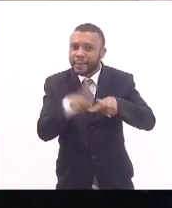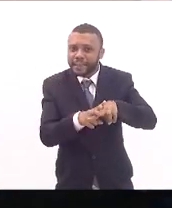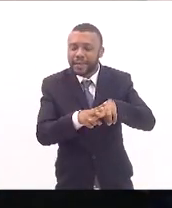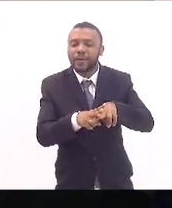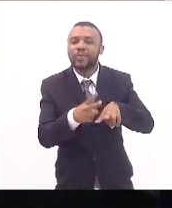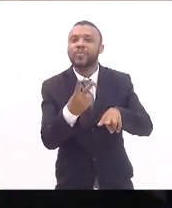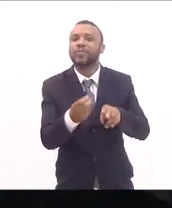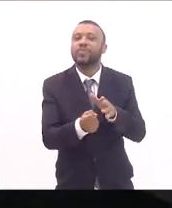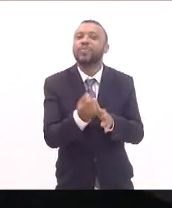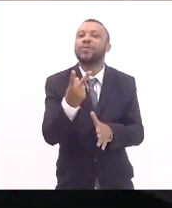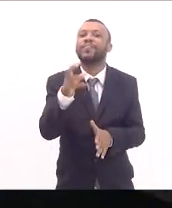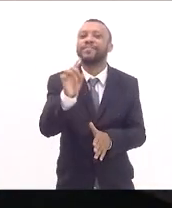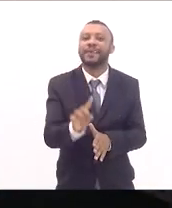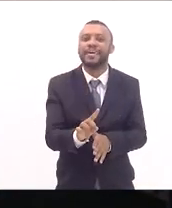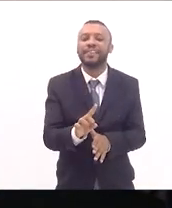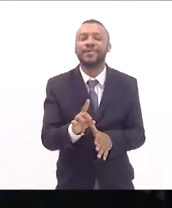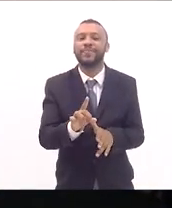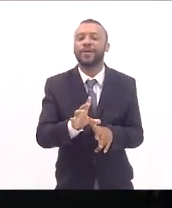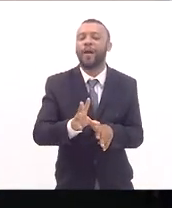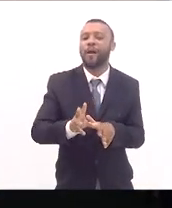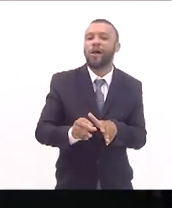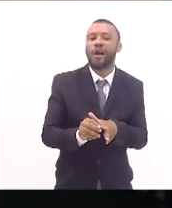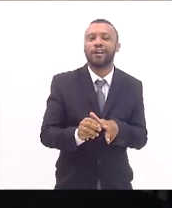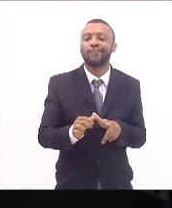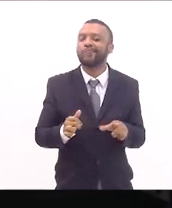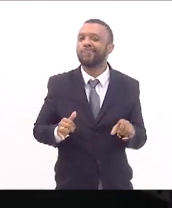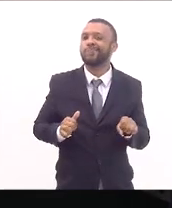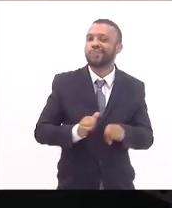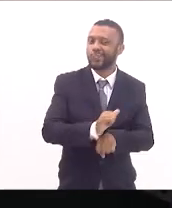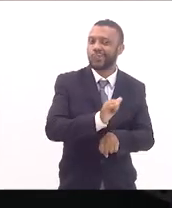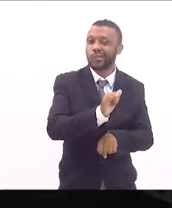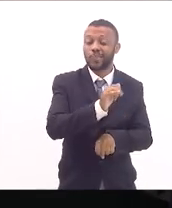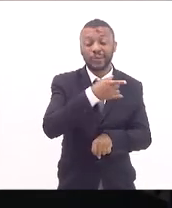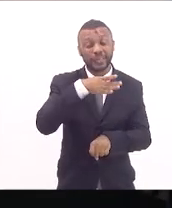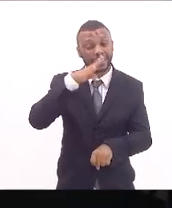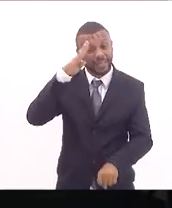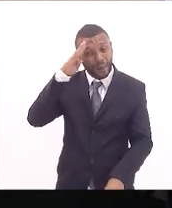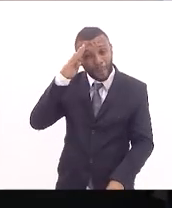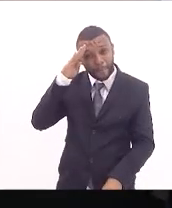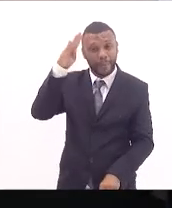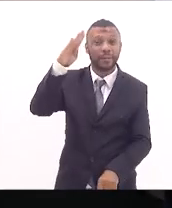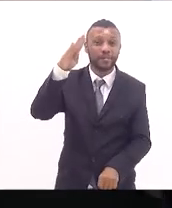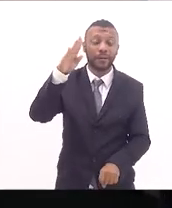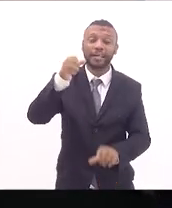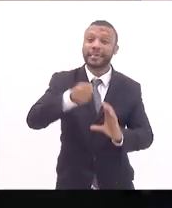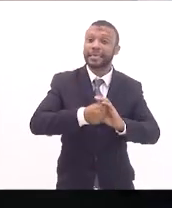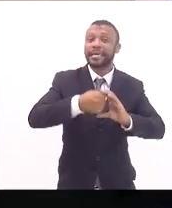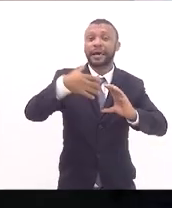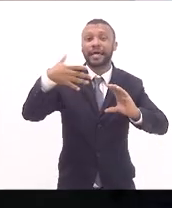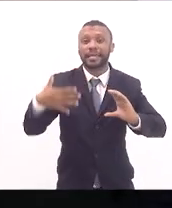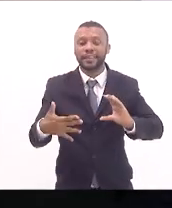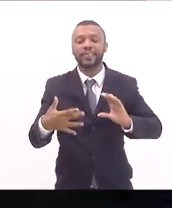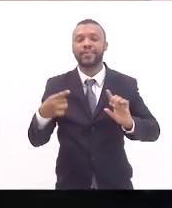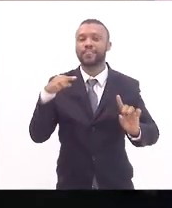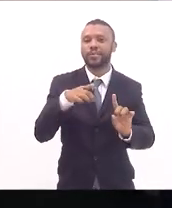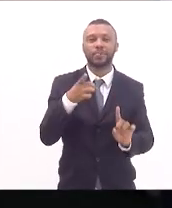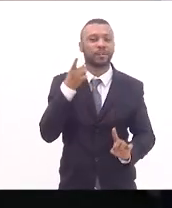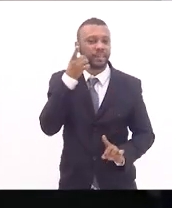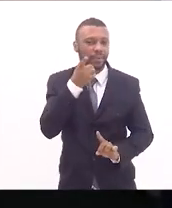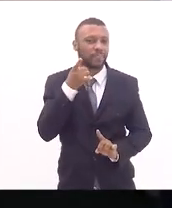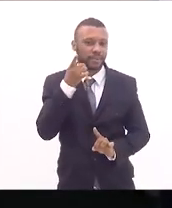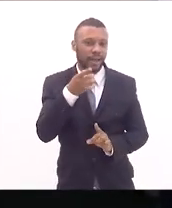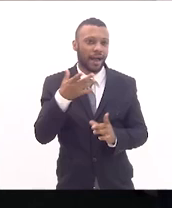isso boas de nação que é uma das grandes qualidades do deputado Paulo Ramos